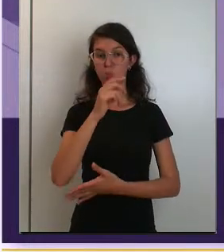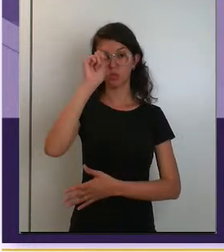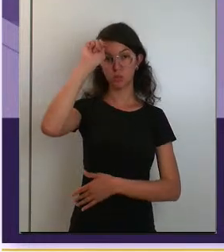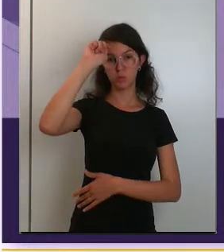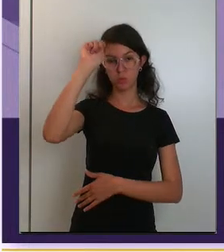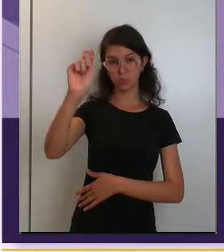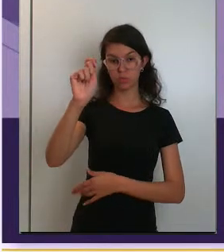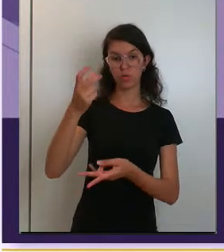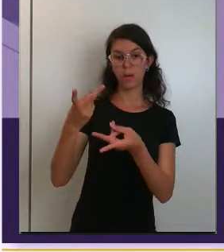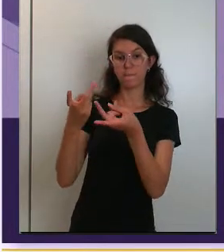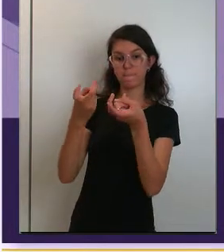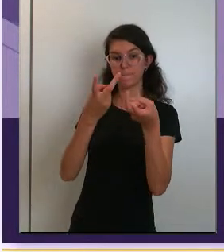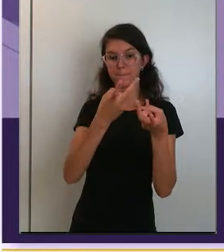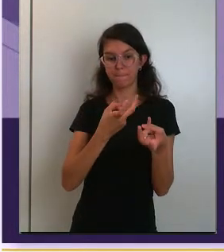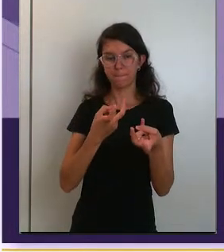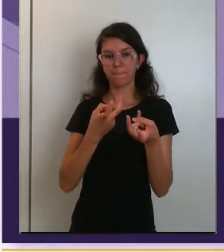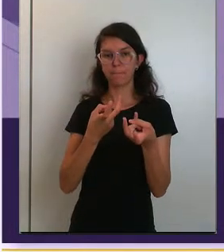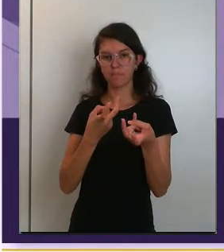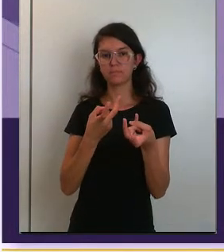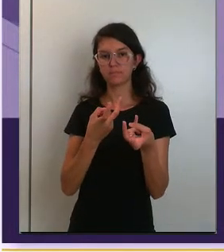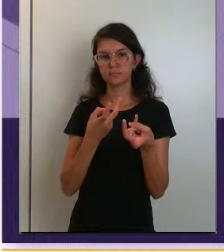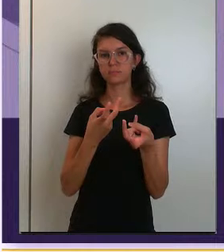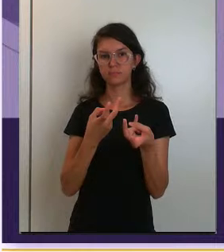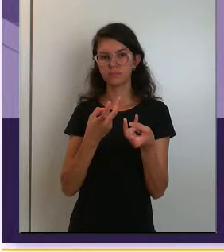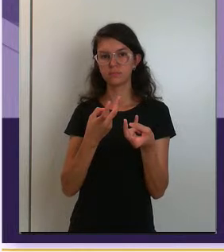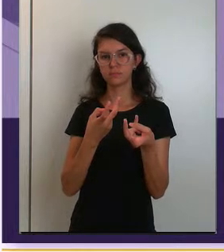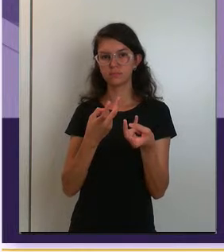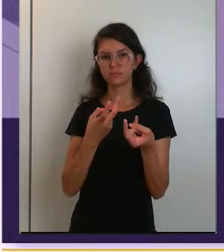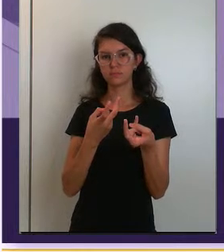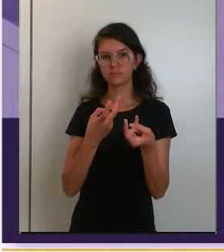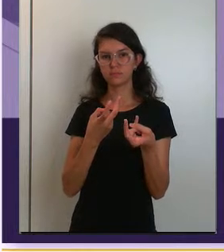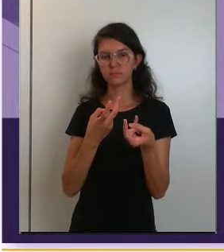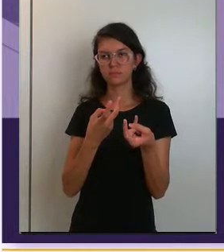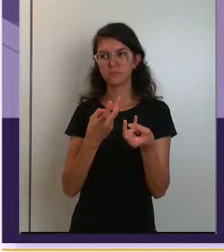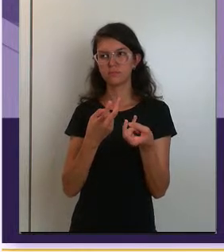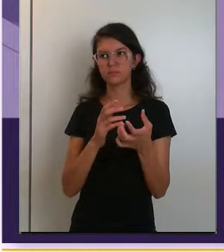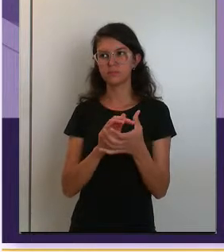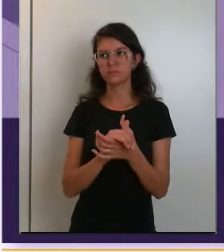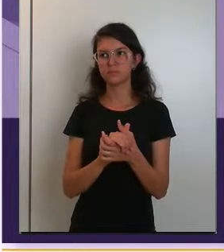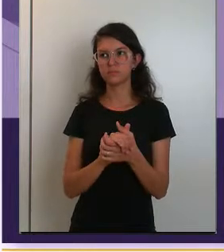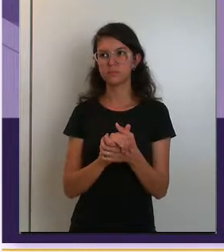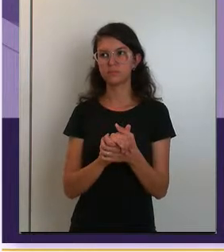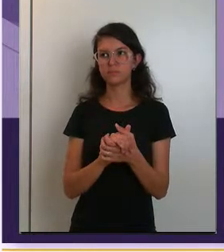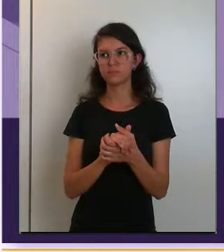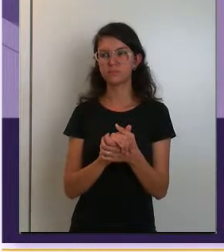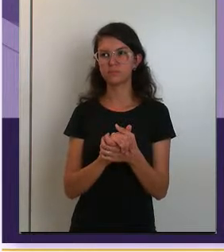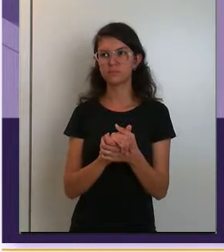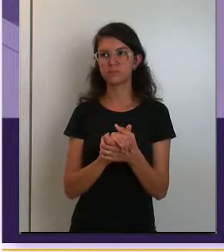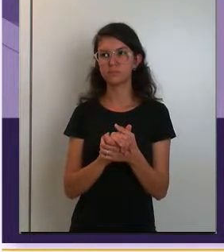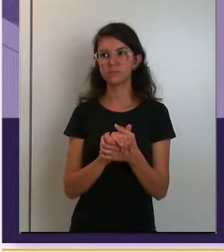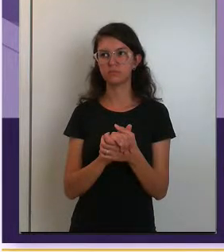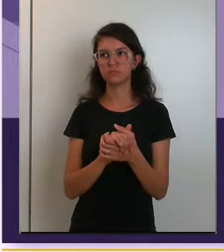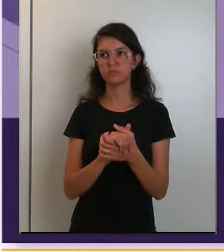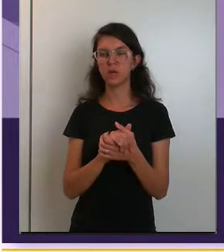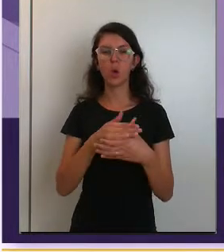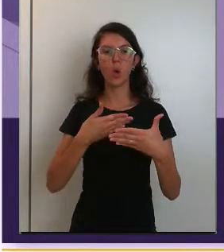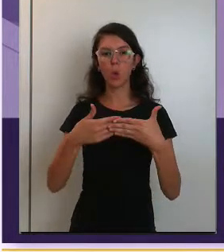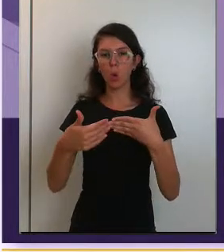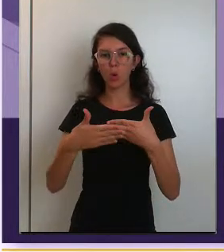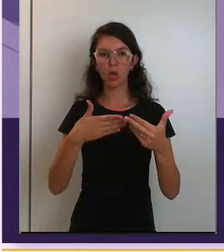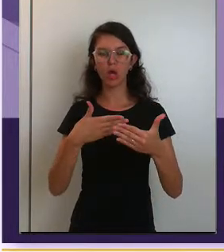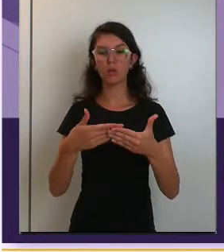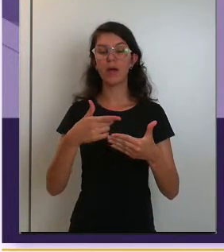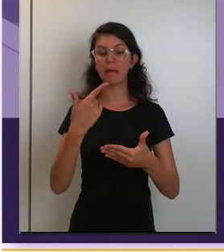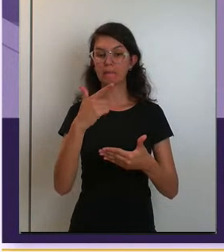elas identificam uma consistência, uma replicabilidade, né? Ou seja, onde quer que exista a